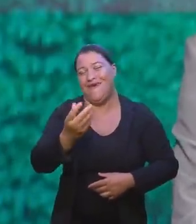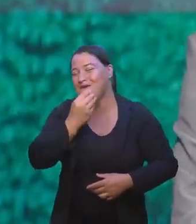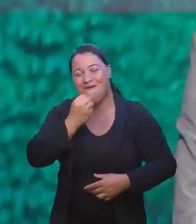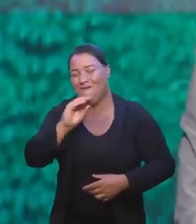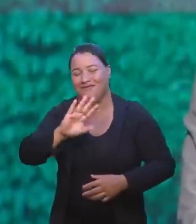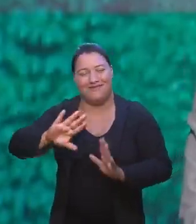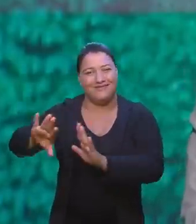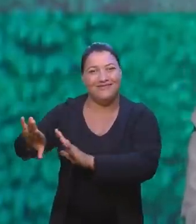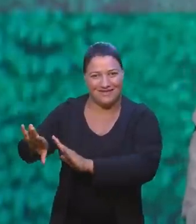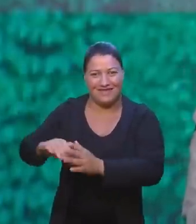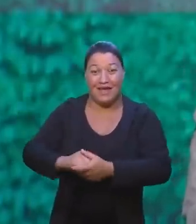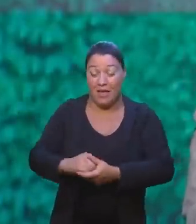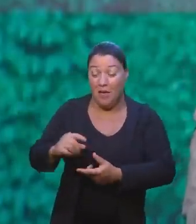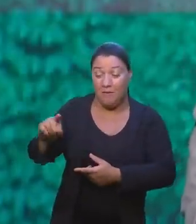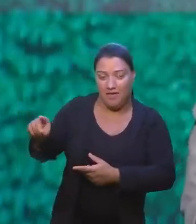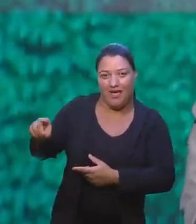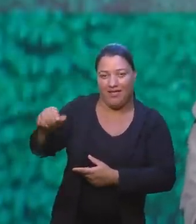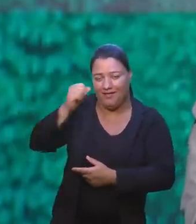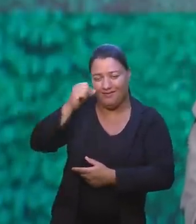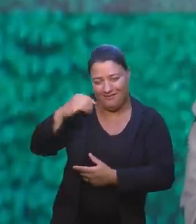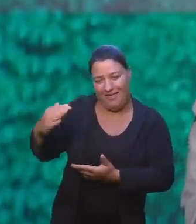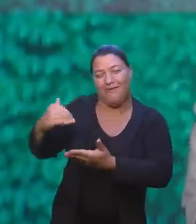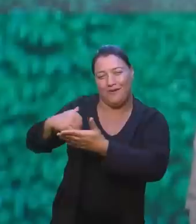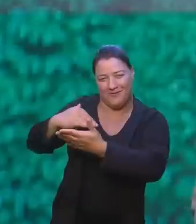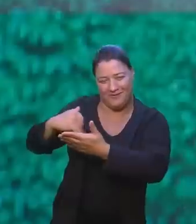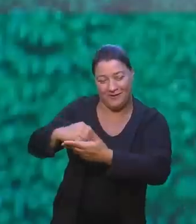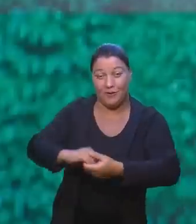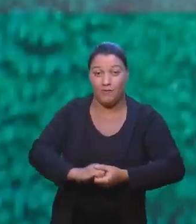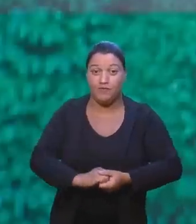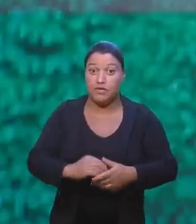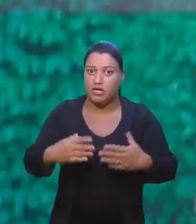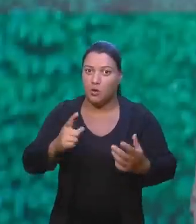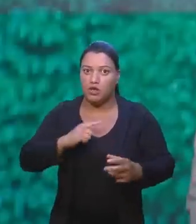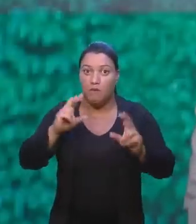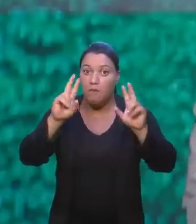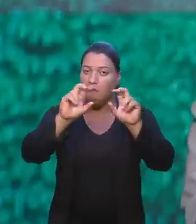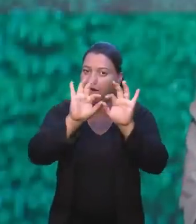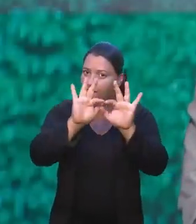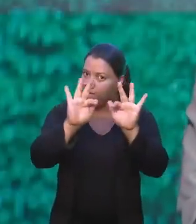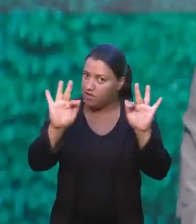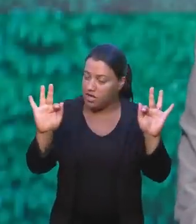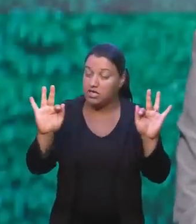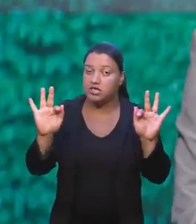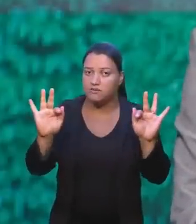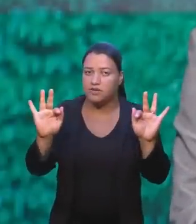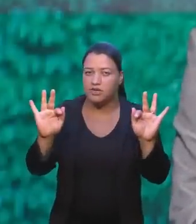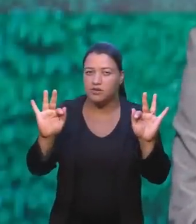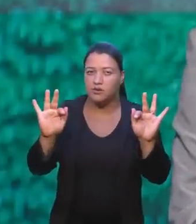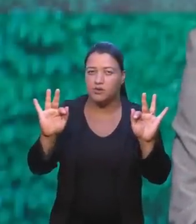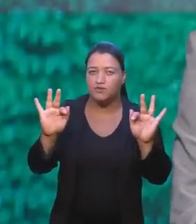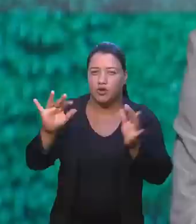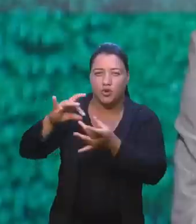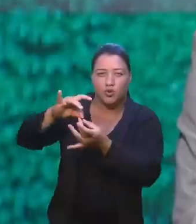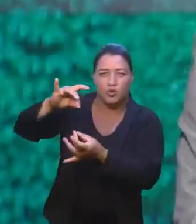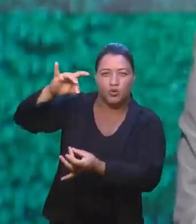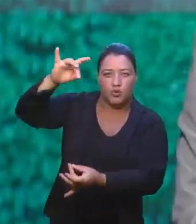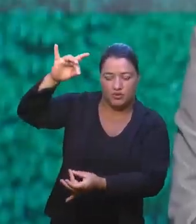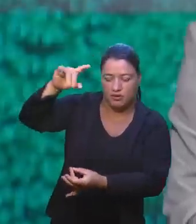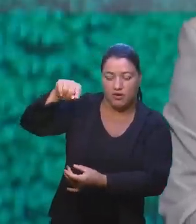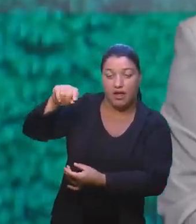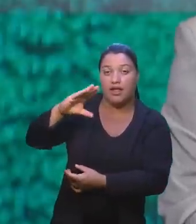querida Sandra Borba. Né? Há uma frase do espírito